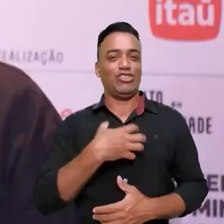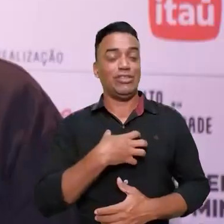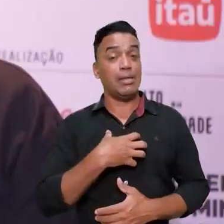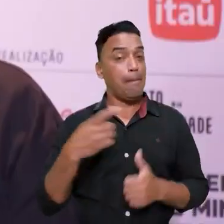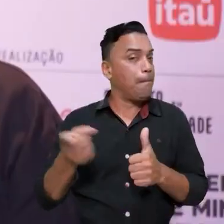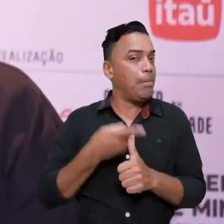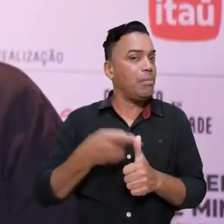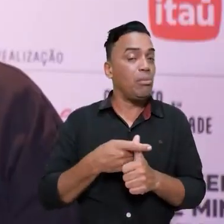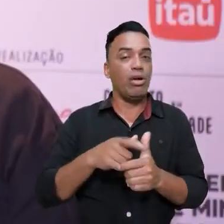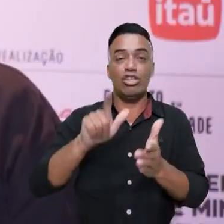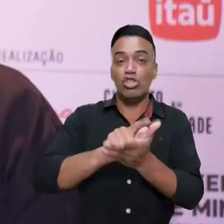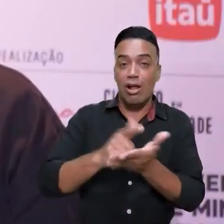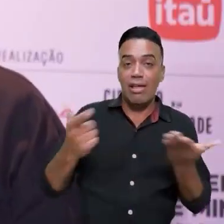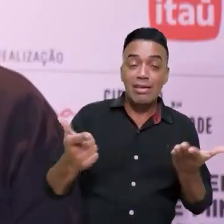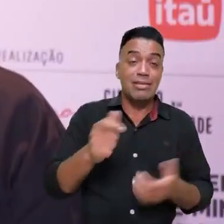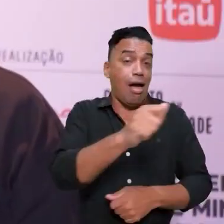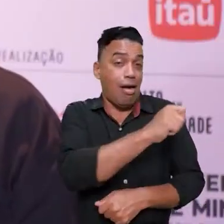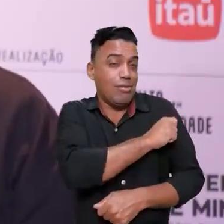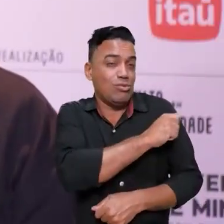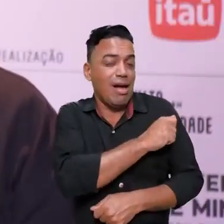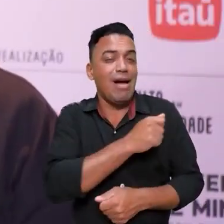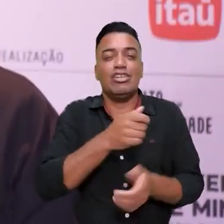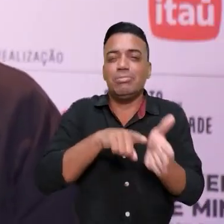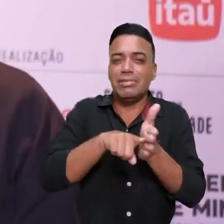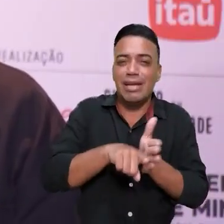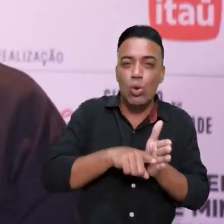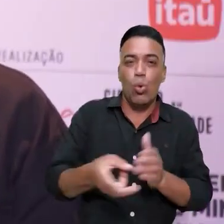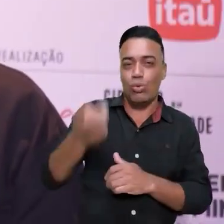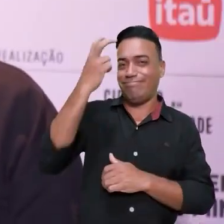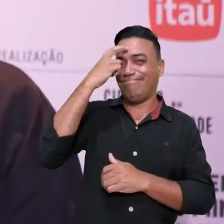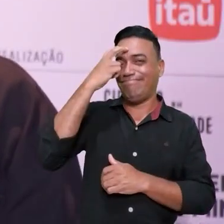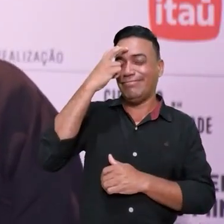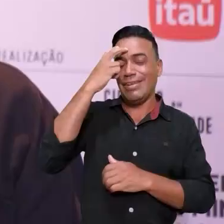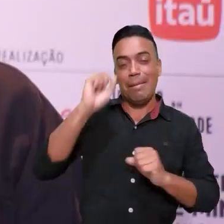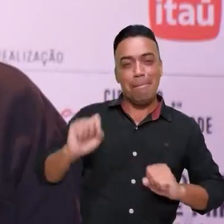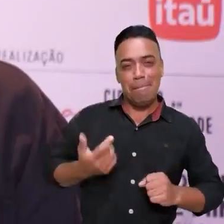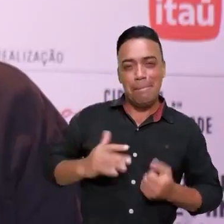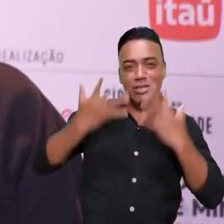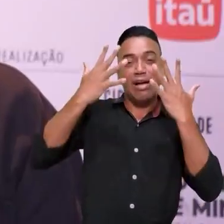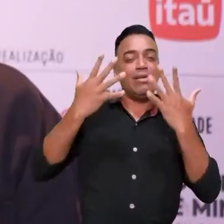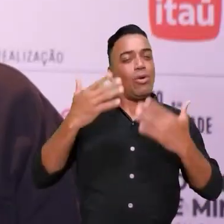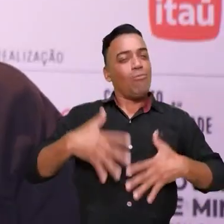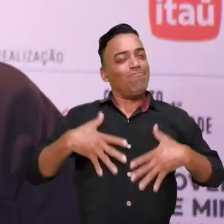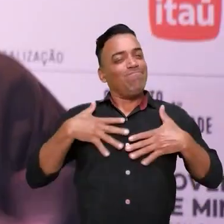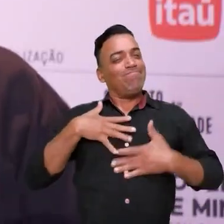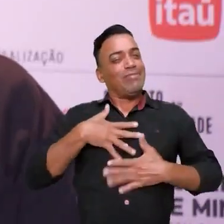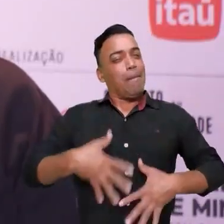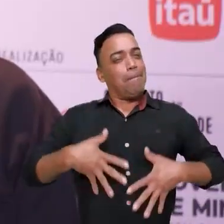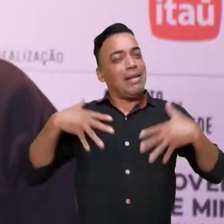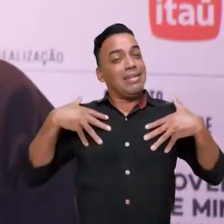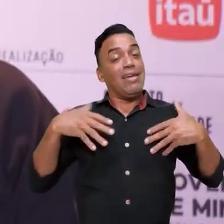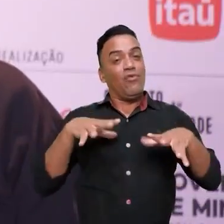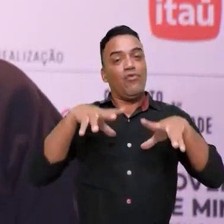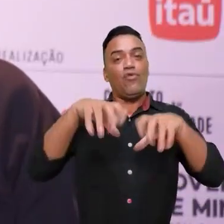porque, como jornalista, como estudante, como apaixonado pela cultura, eu tive o prazer de ser